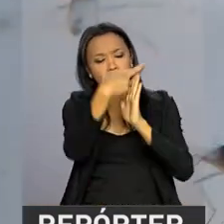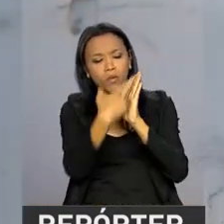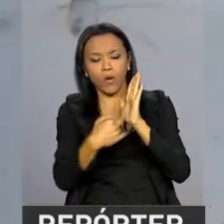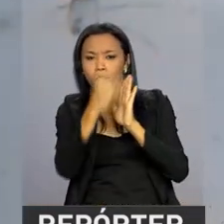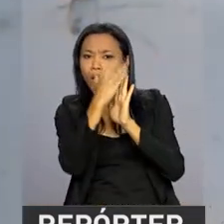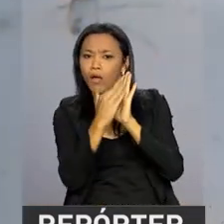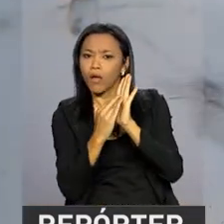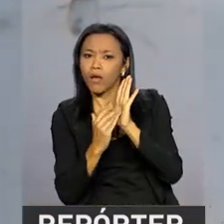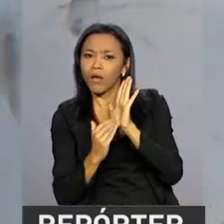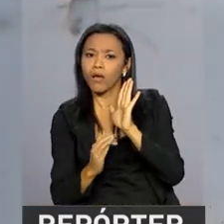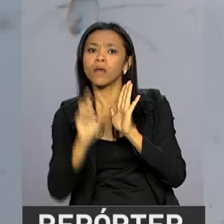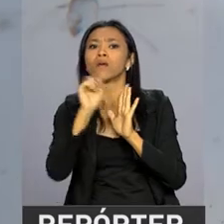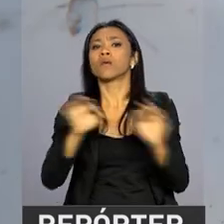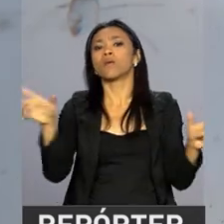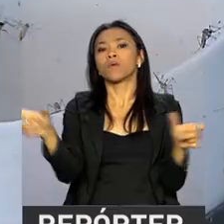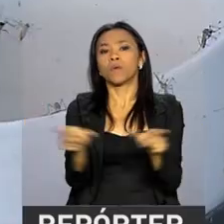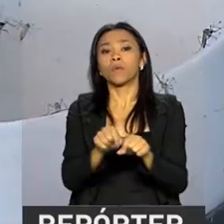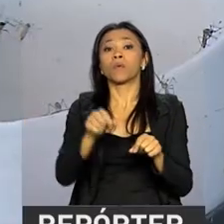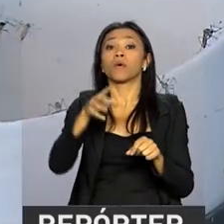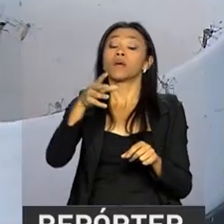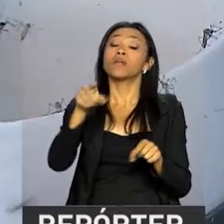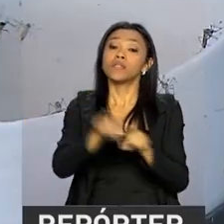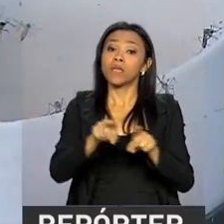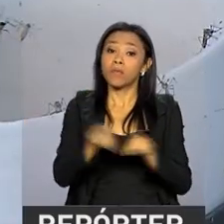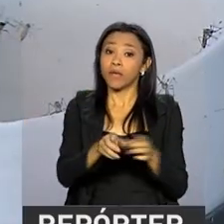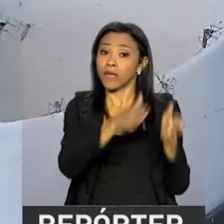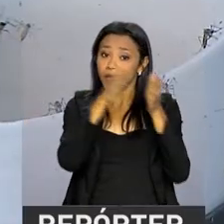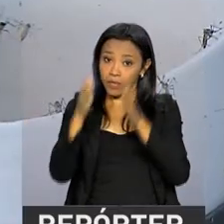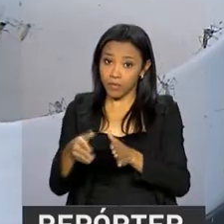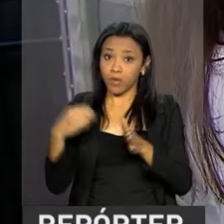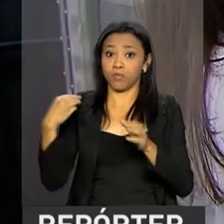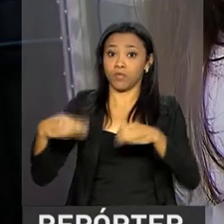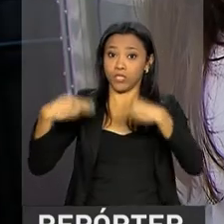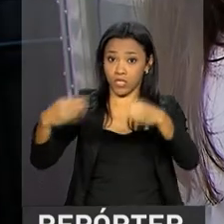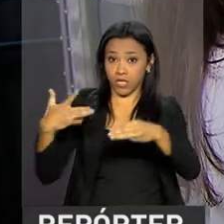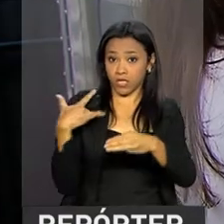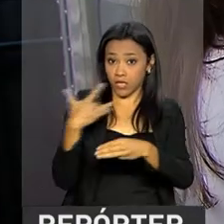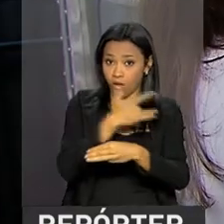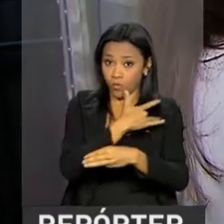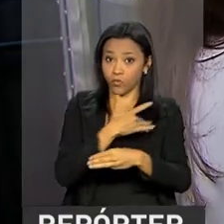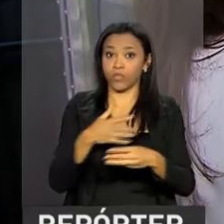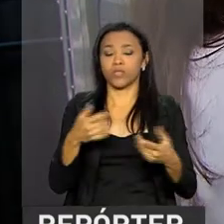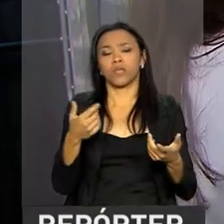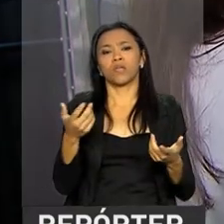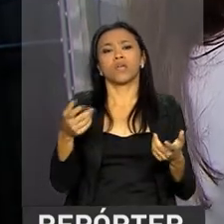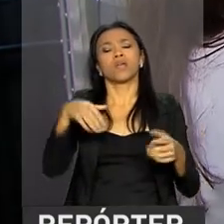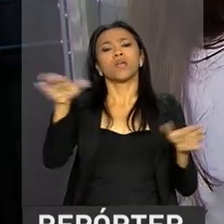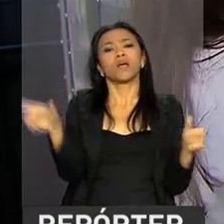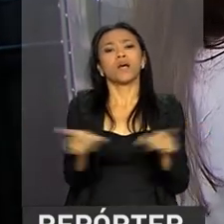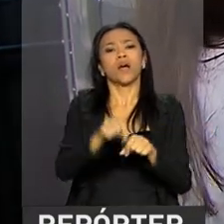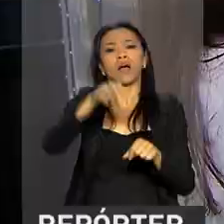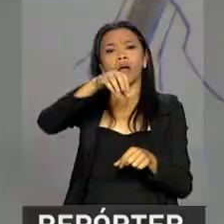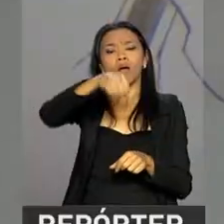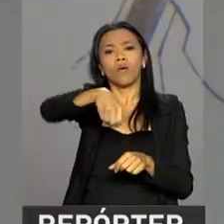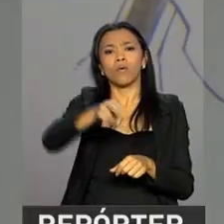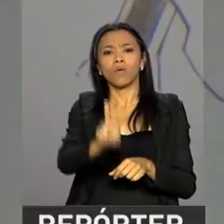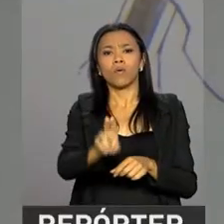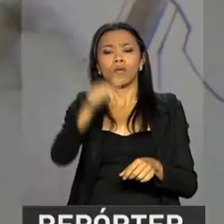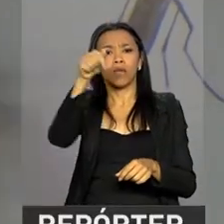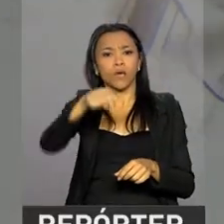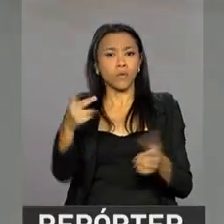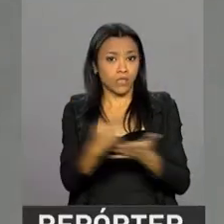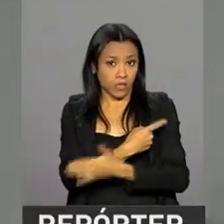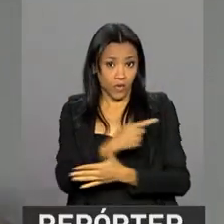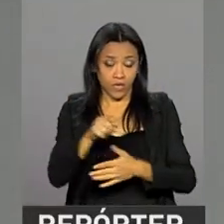pela Organização das Nações Unidas e pelo Ministério da Saúde. De acordo com as Nações Unidas, a estimativa é que o impacto